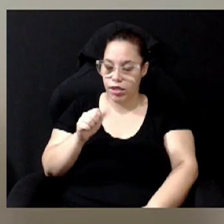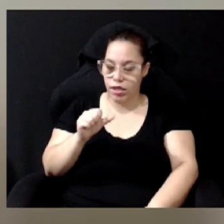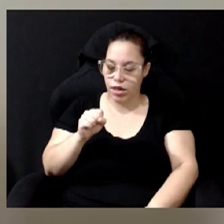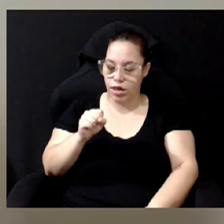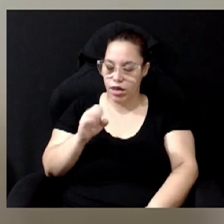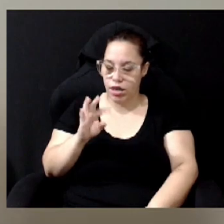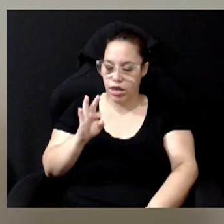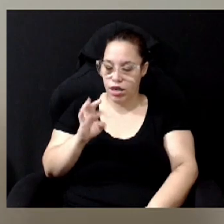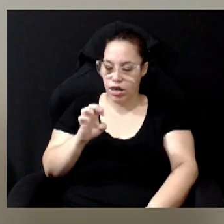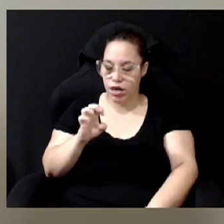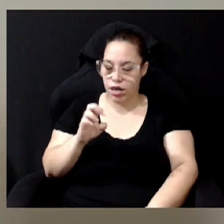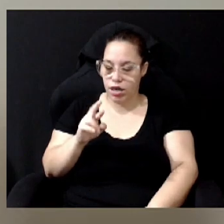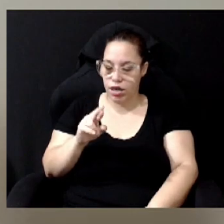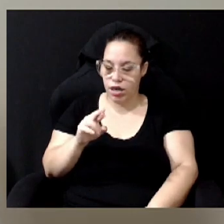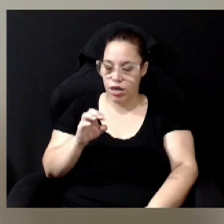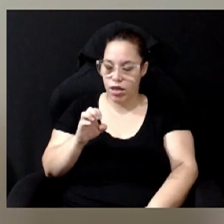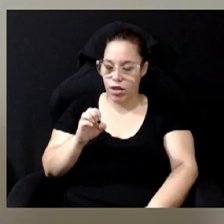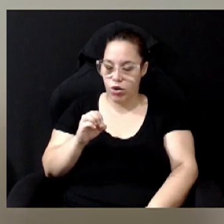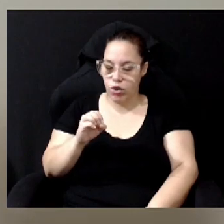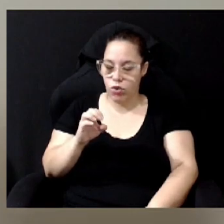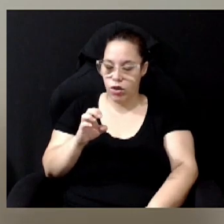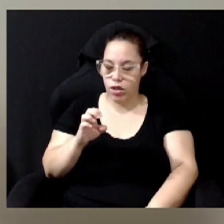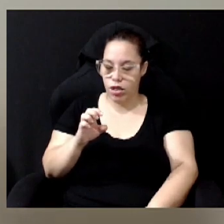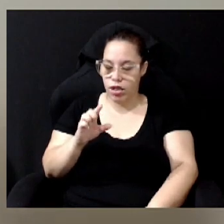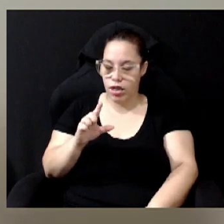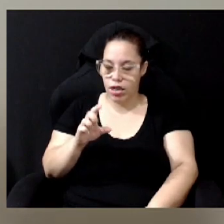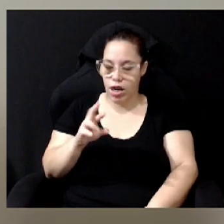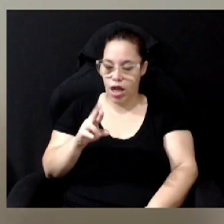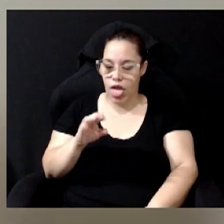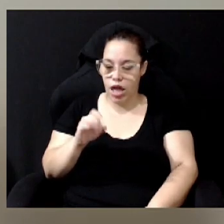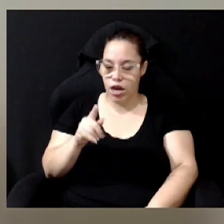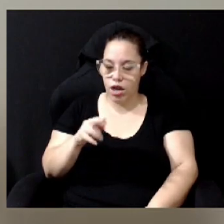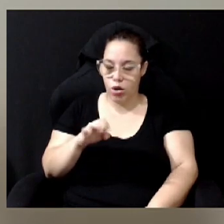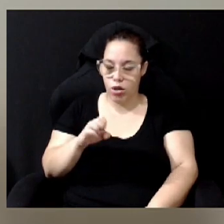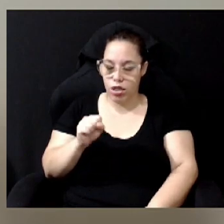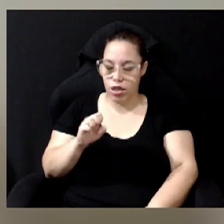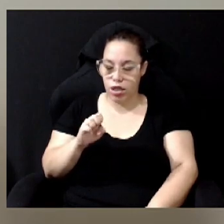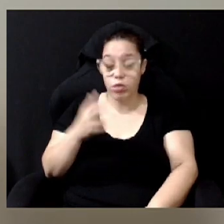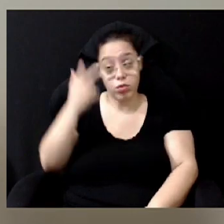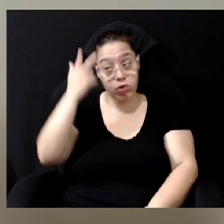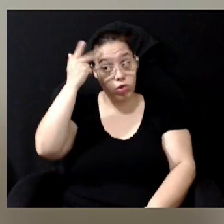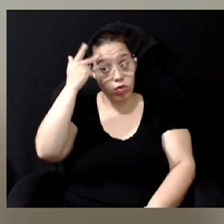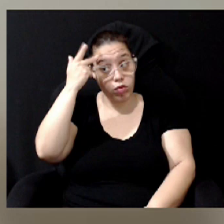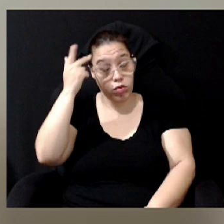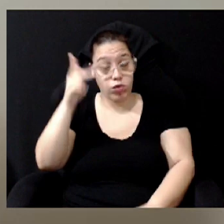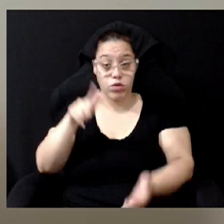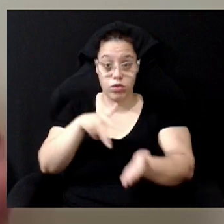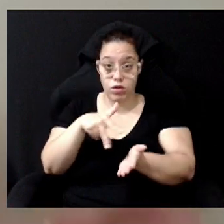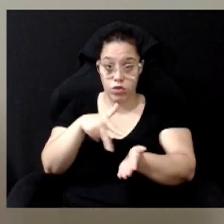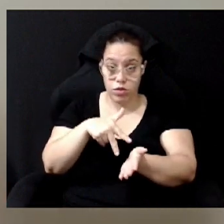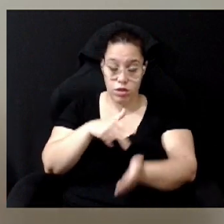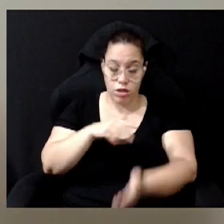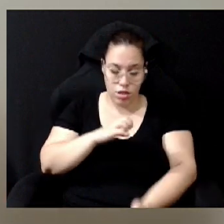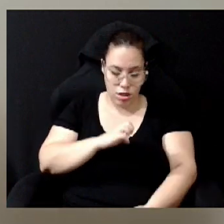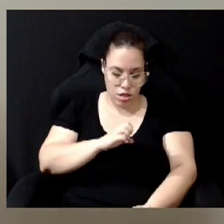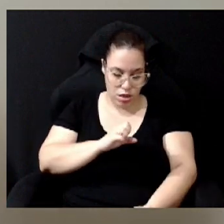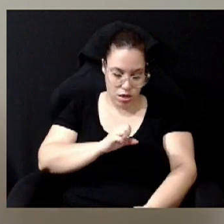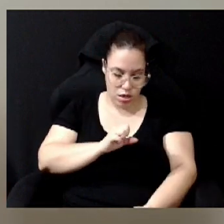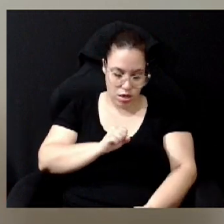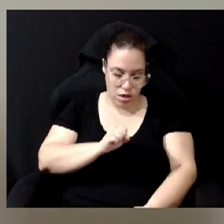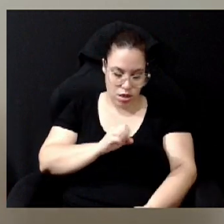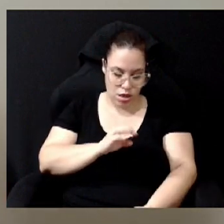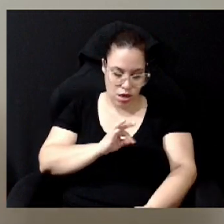ao entupimento das artérias coronárias. Então, é muito comum pacientes com estenose aórtica também terem doença de